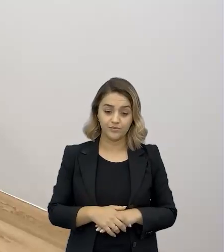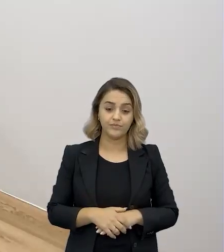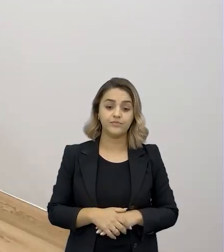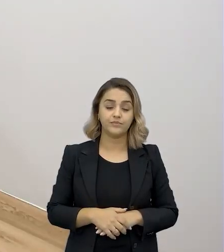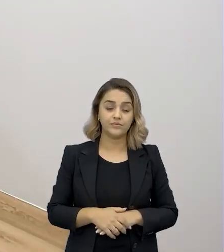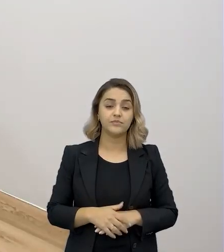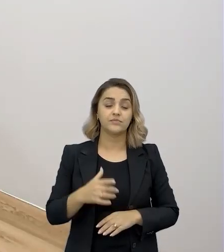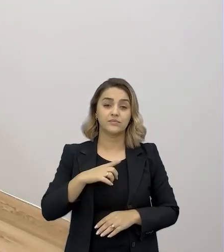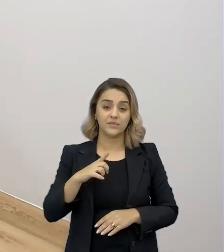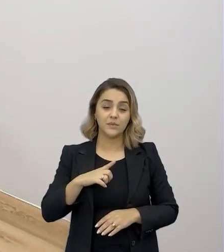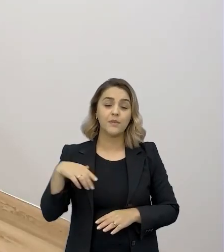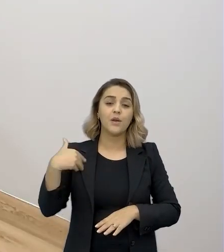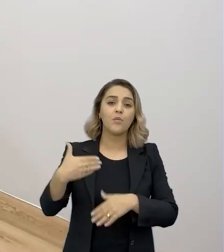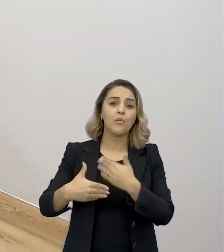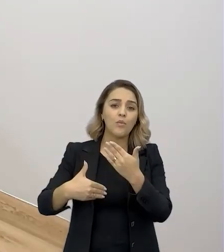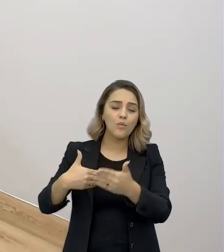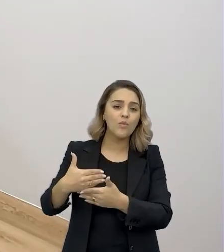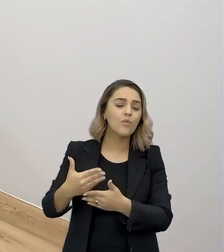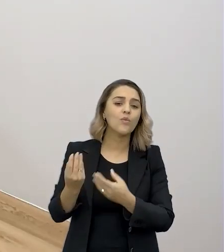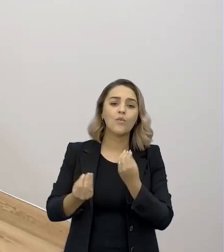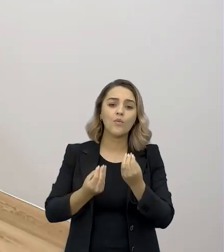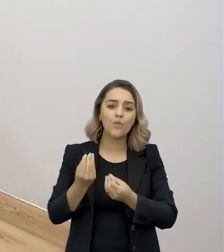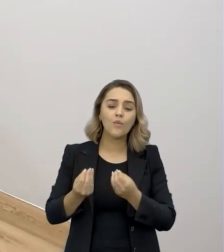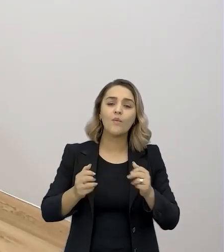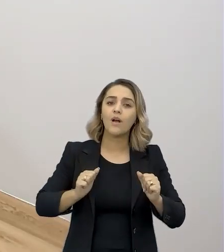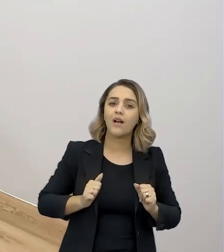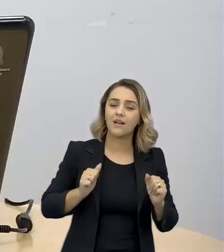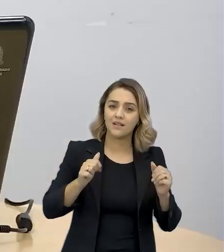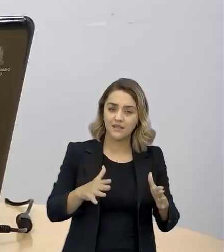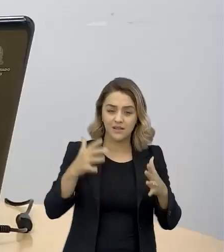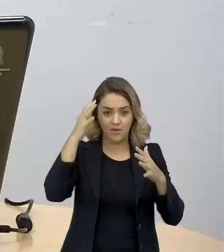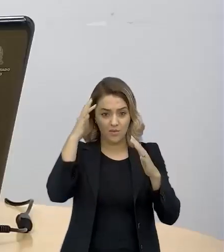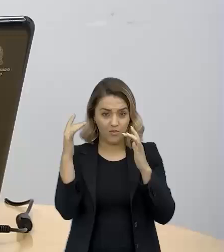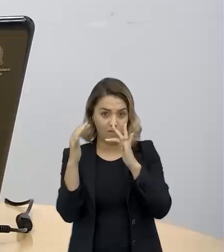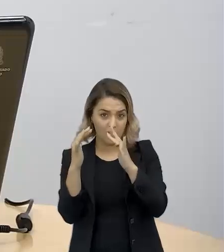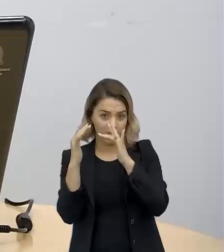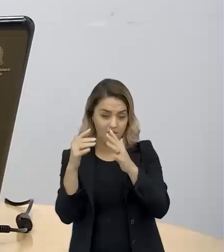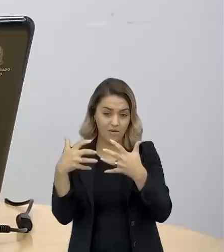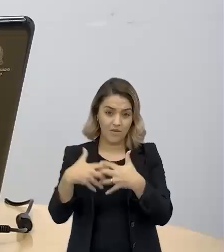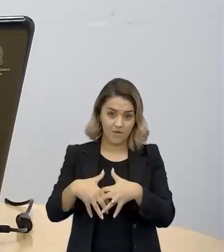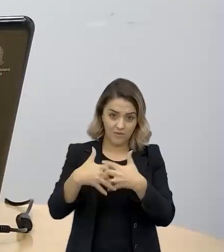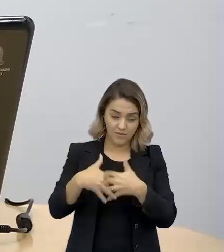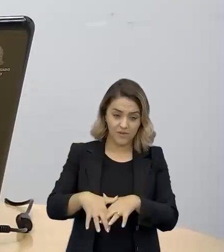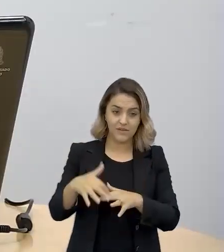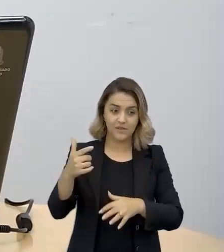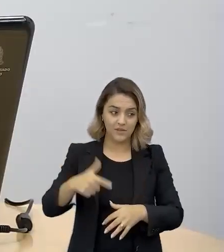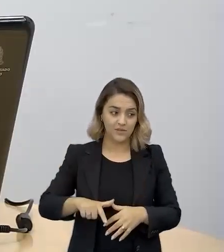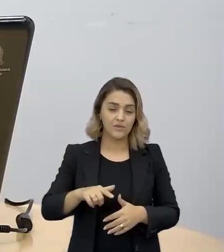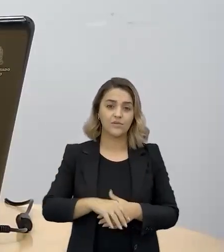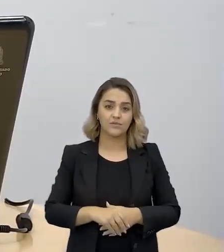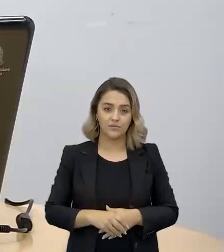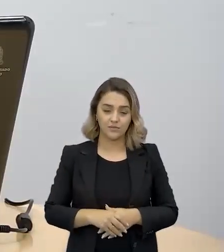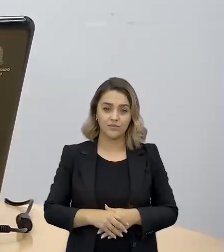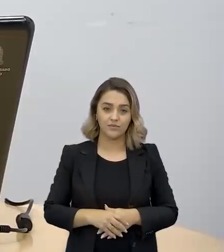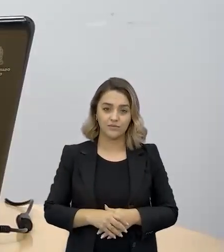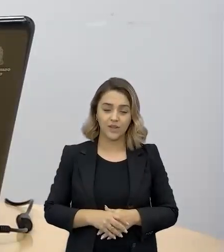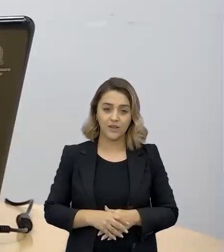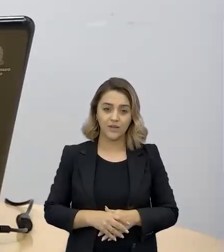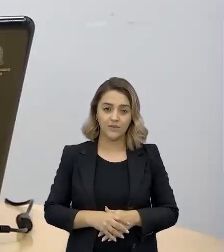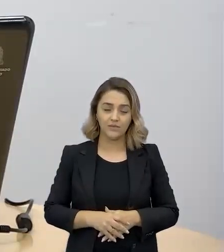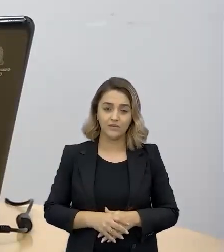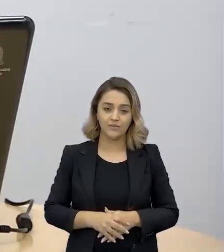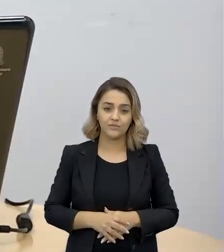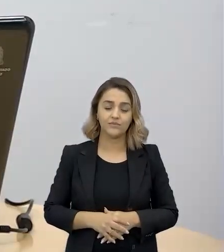esse processo de ação, reflexão, ação novamente. Por quê? Porque você prepara